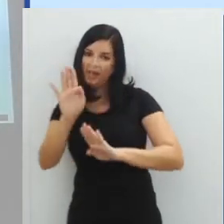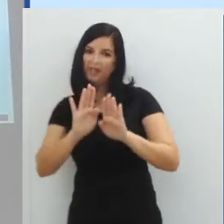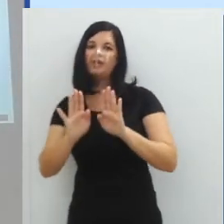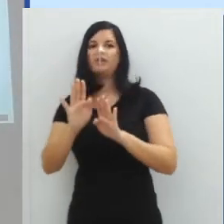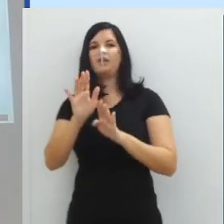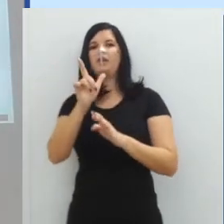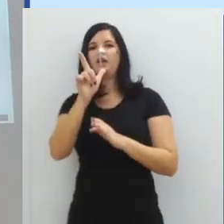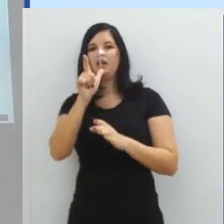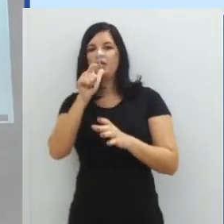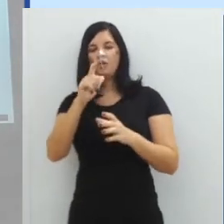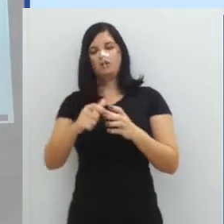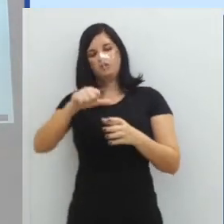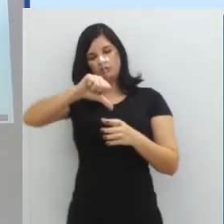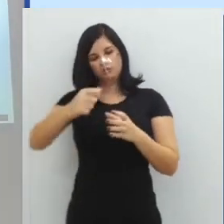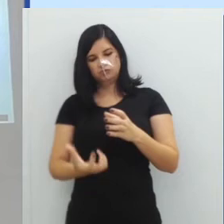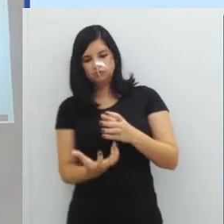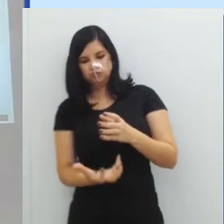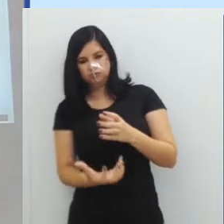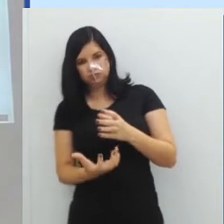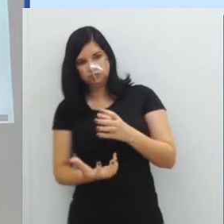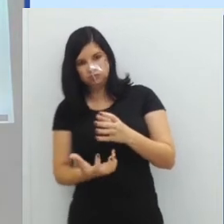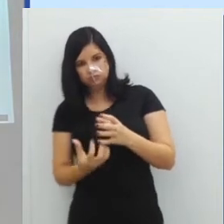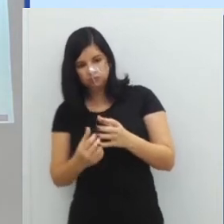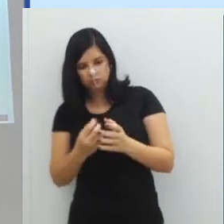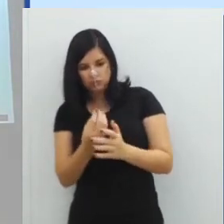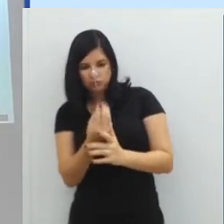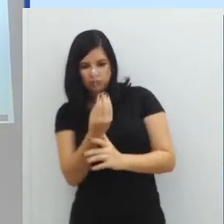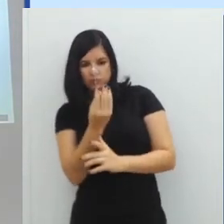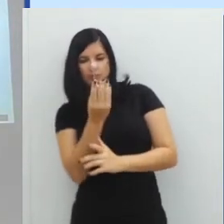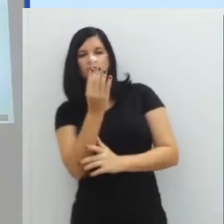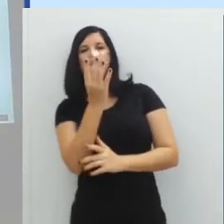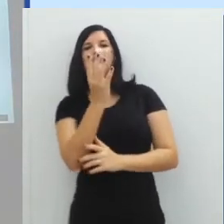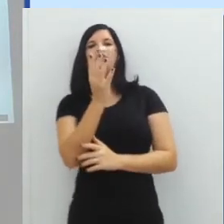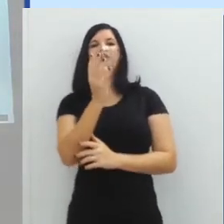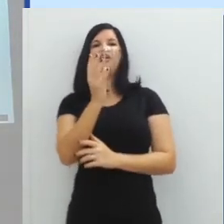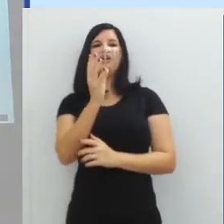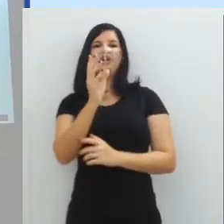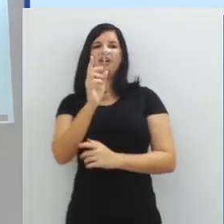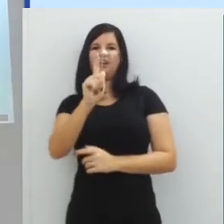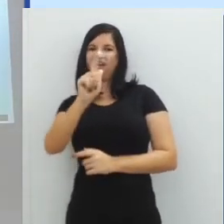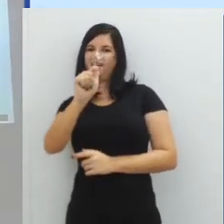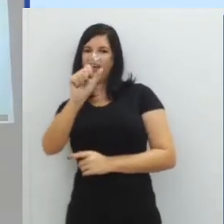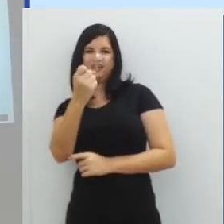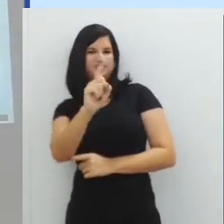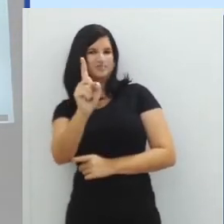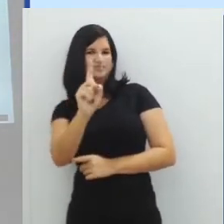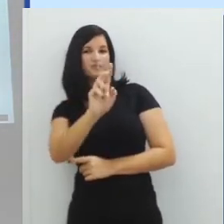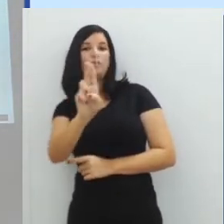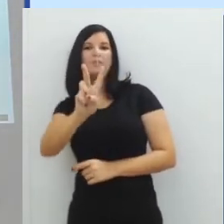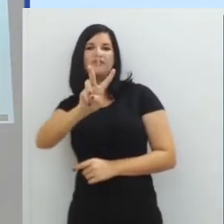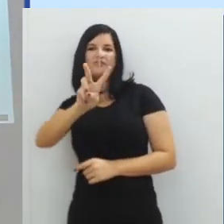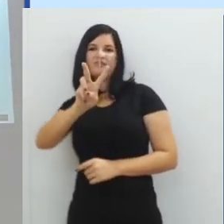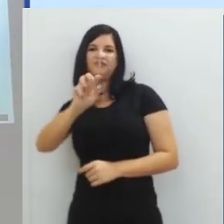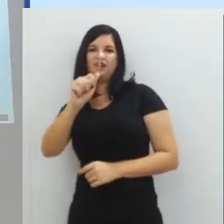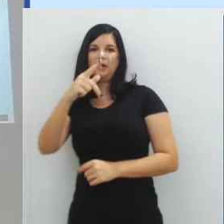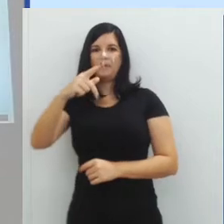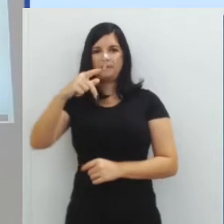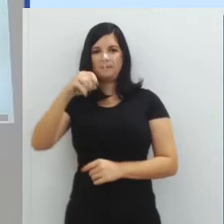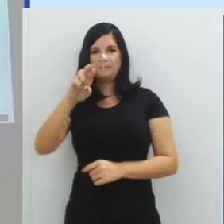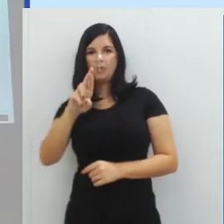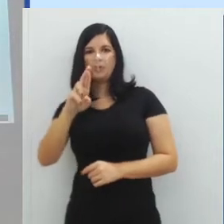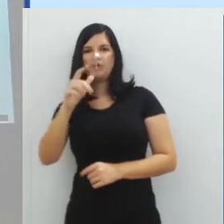a gente bota a água lá para ferver e ela vai para o estado de vapor, ali não é um gás, ali é vapor de água. Gás